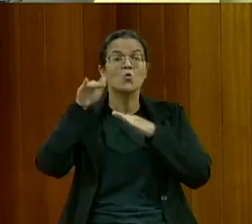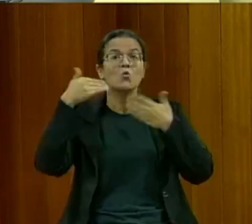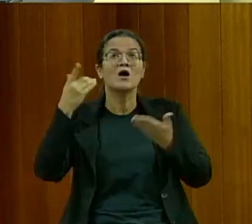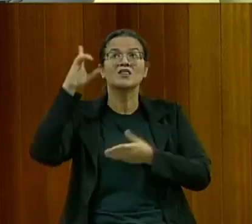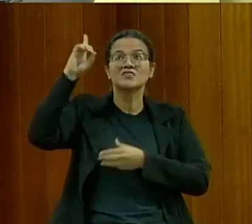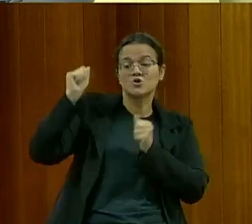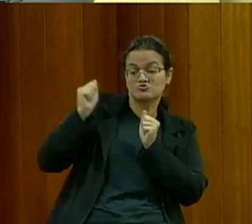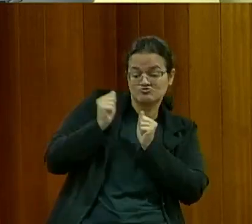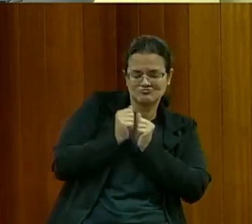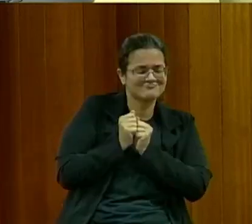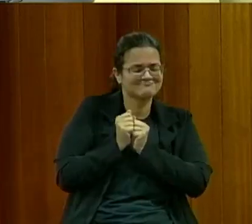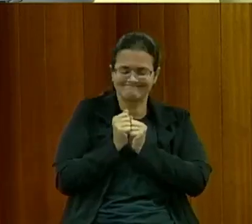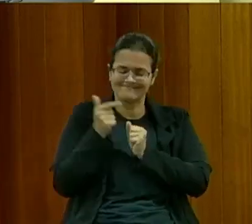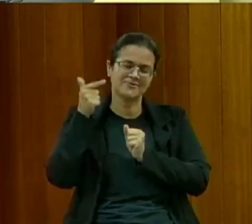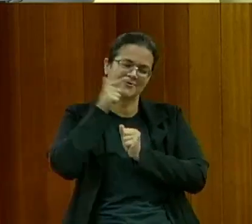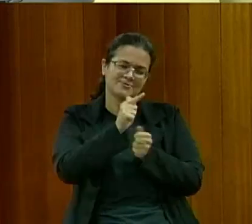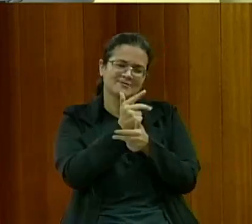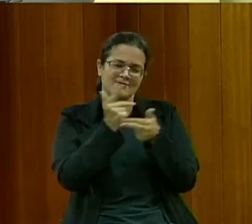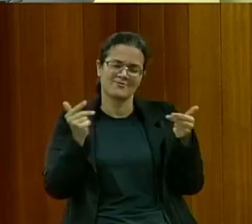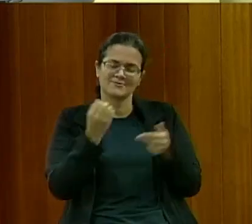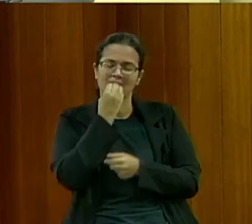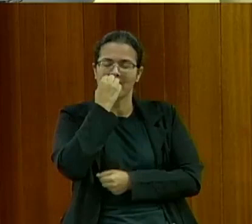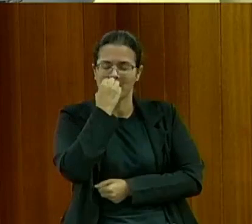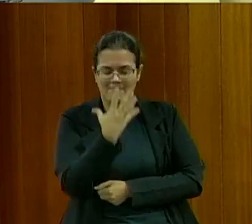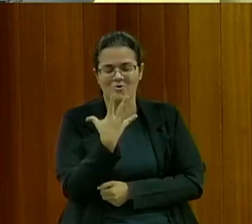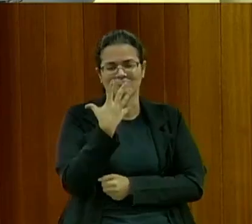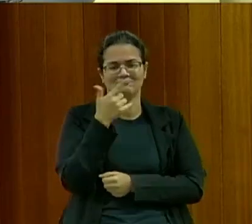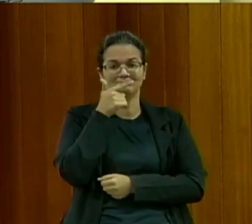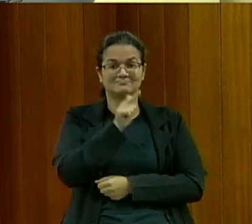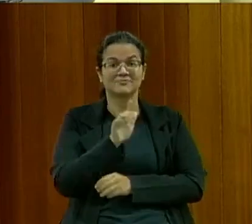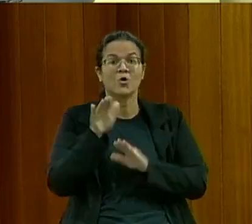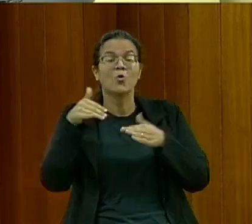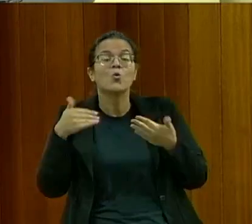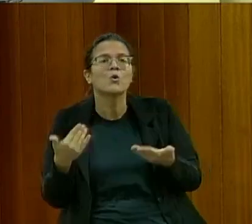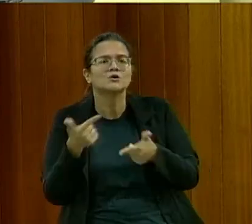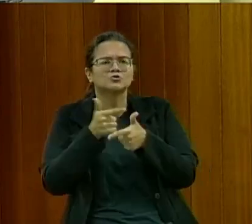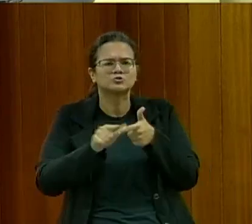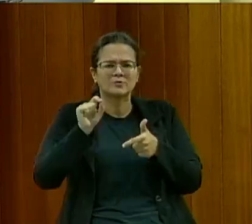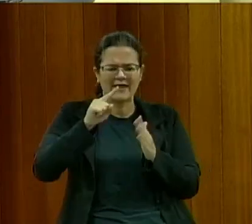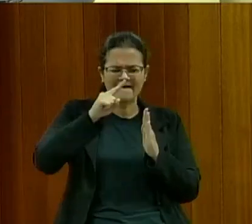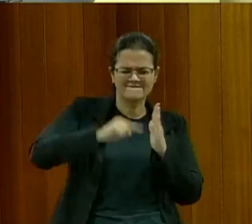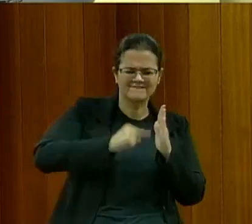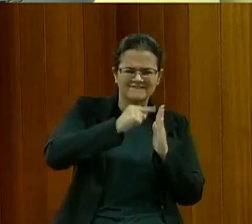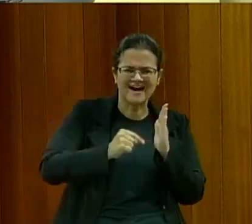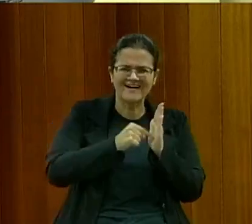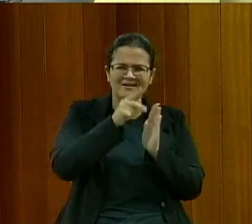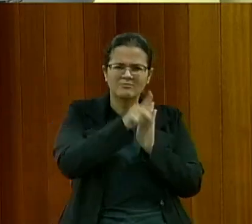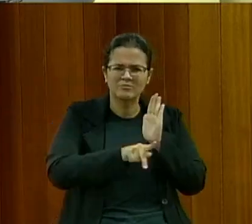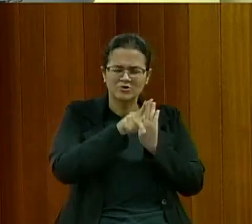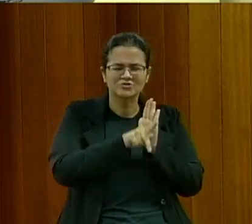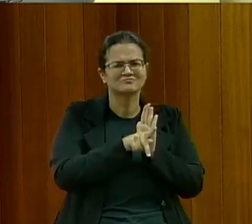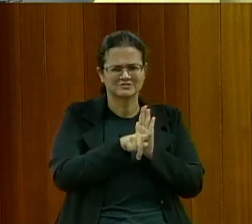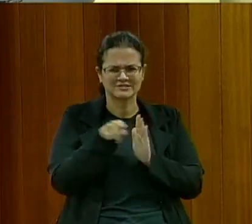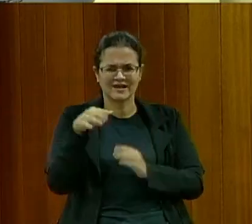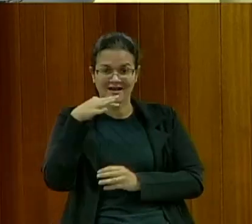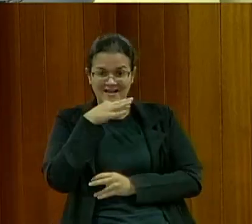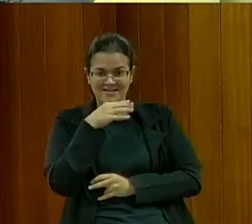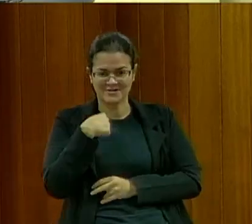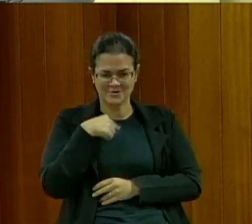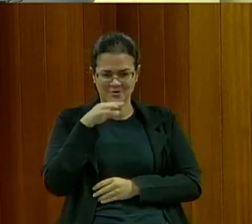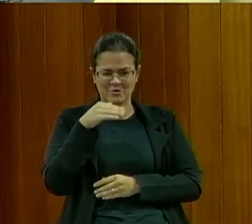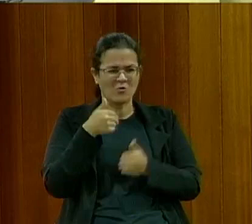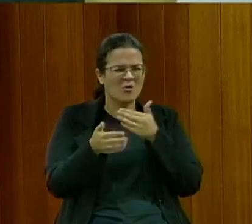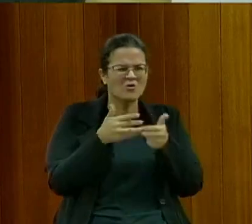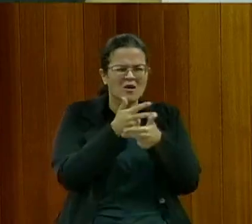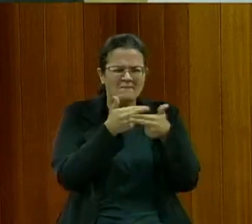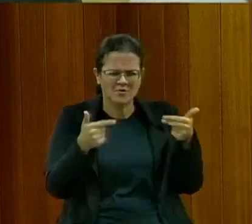e positivo. Quanto à relação de vetar o projeto, o senhor já viu eu mudar de palavra em alguma coisa que eu falo? O senhor já viu eu mudar de